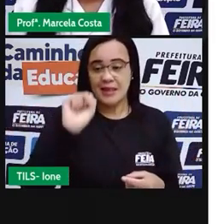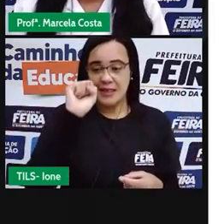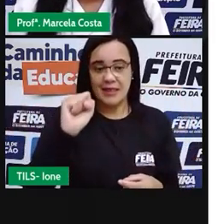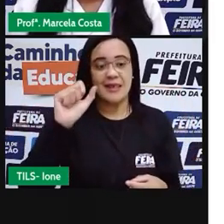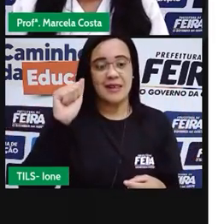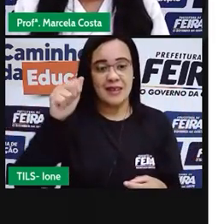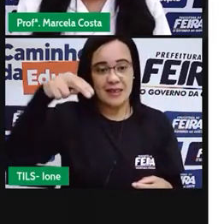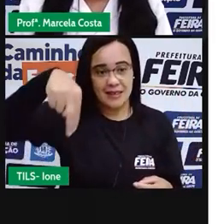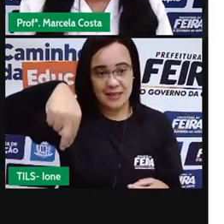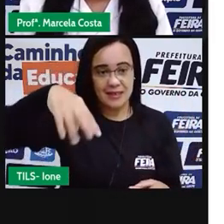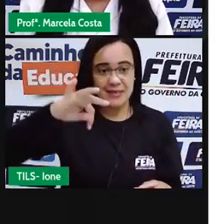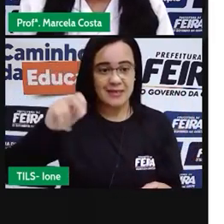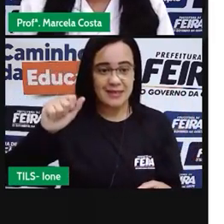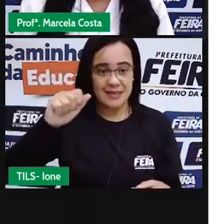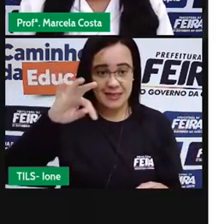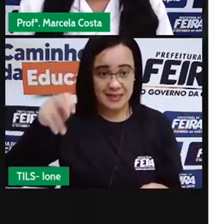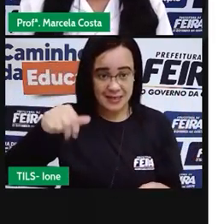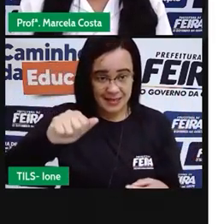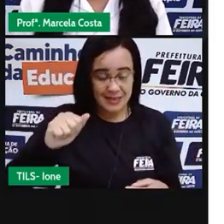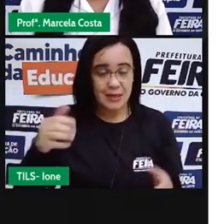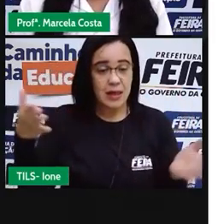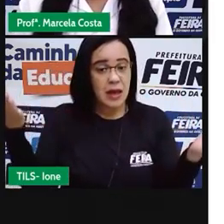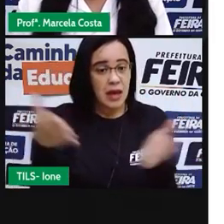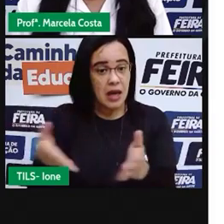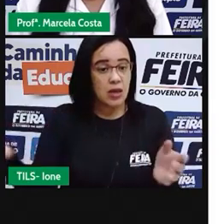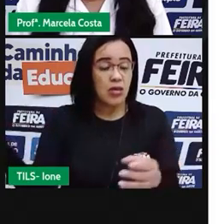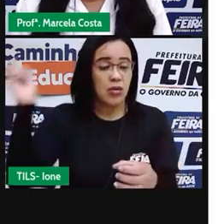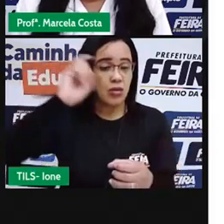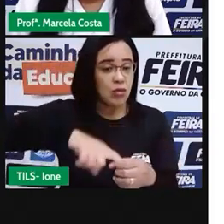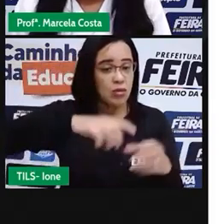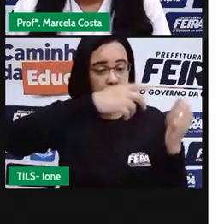cultura, para nossa história, como a Igreja Senhor dos Passos,